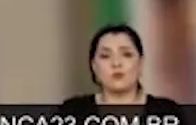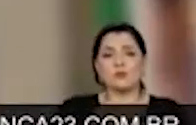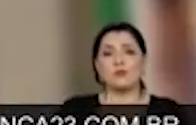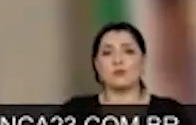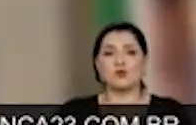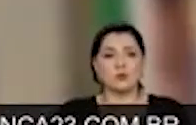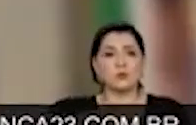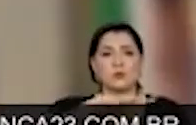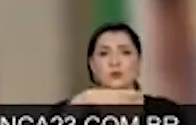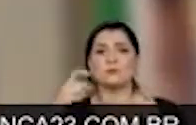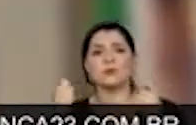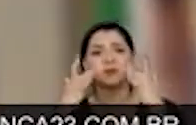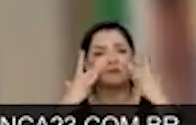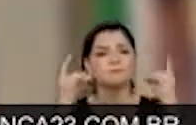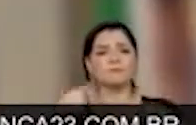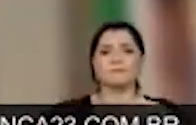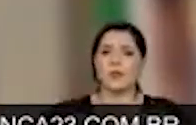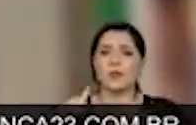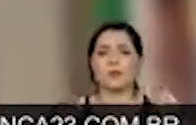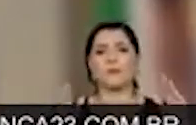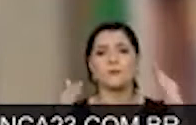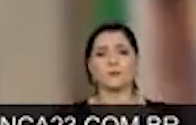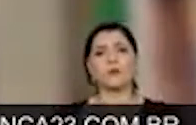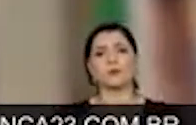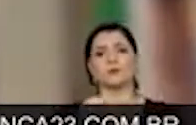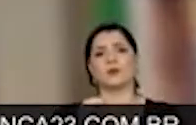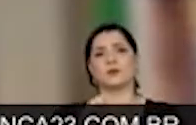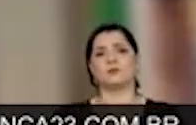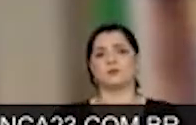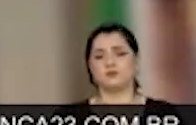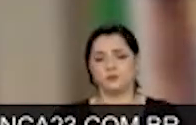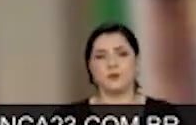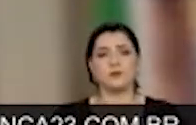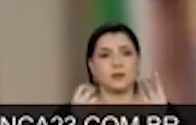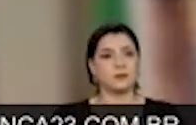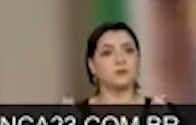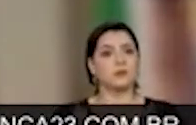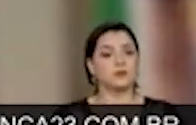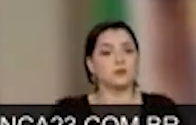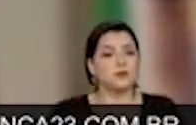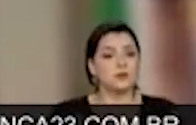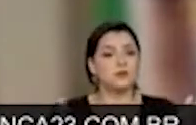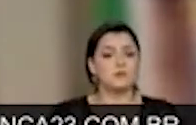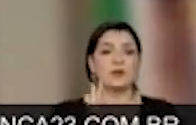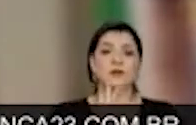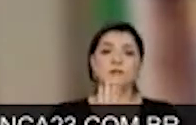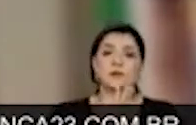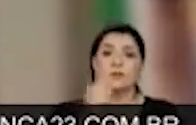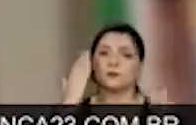mais atentos, mais atuantes nessas situações. E essas famílias precisam receber também